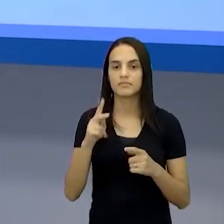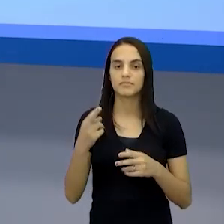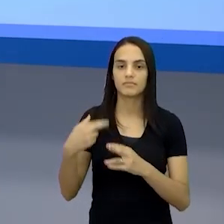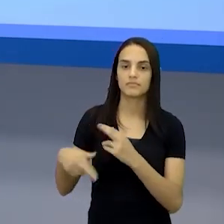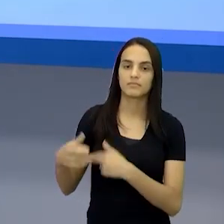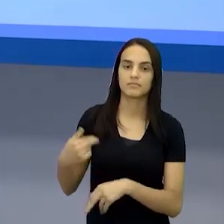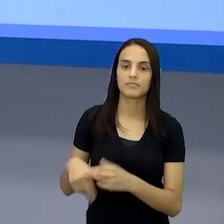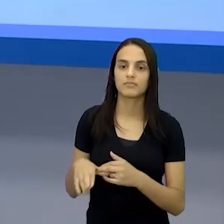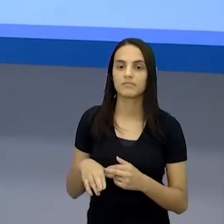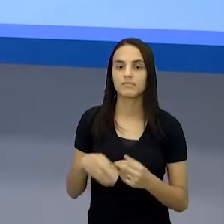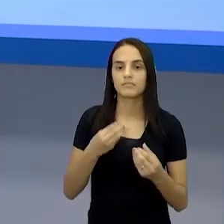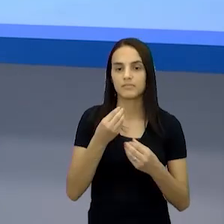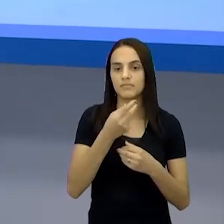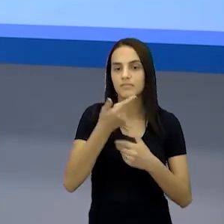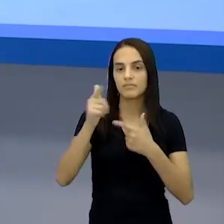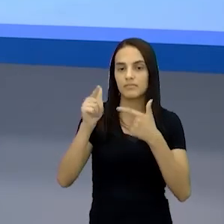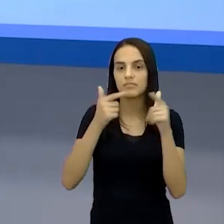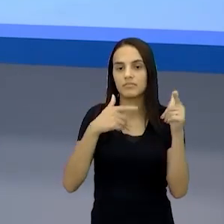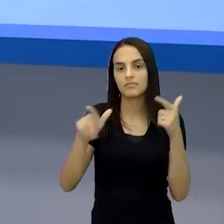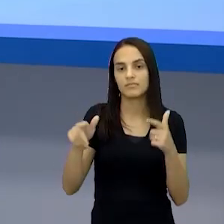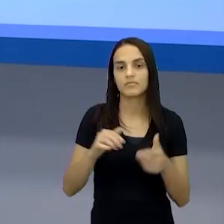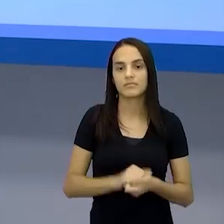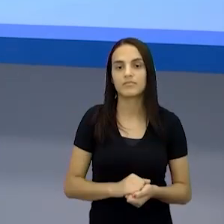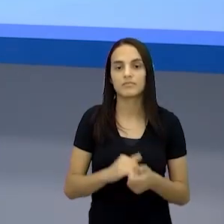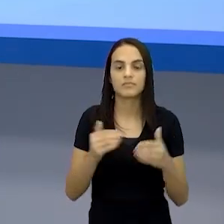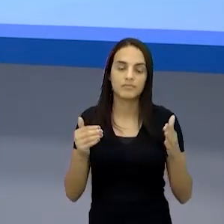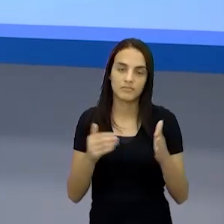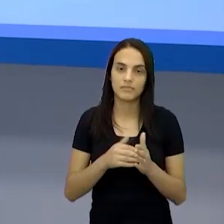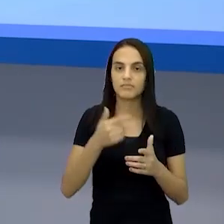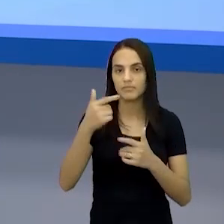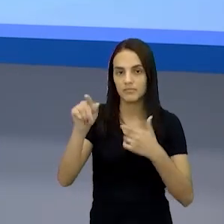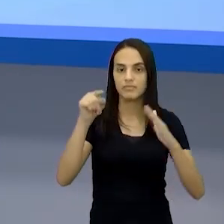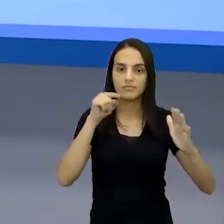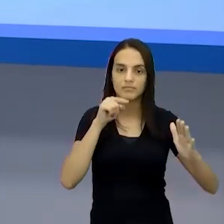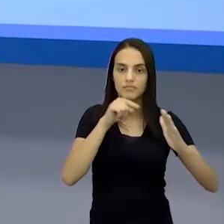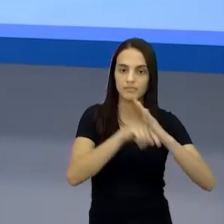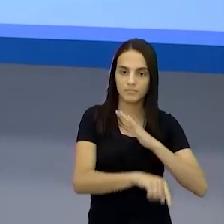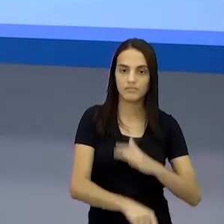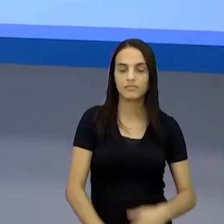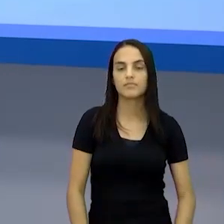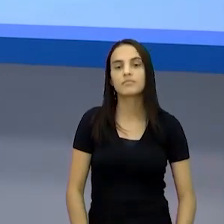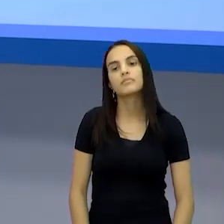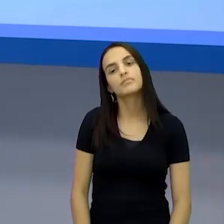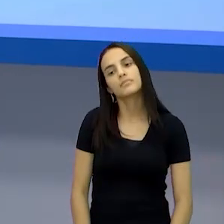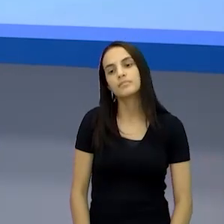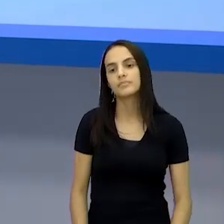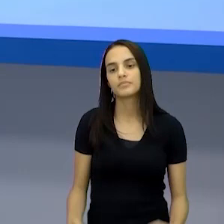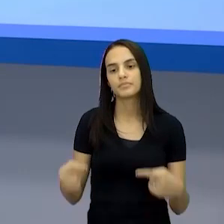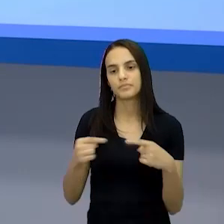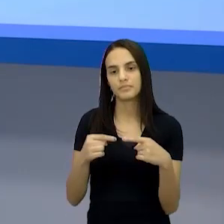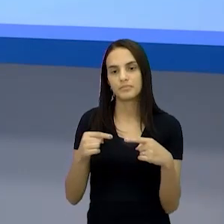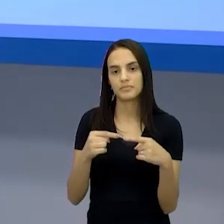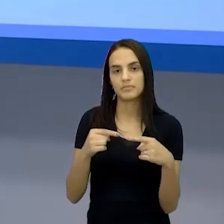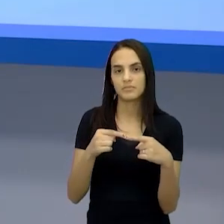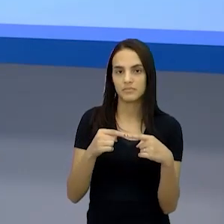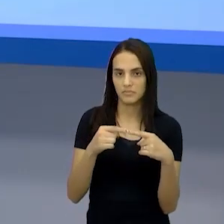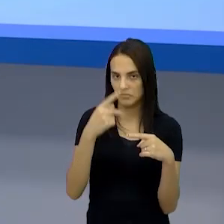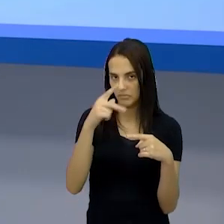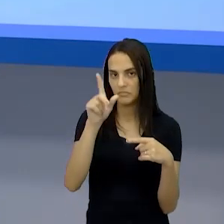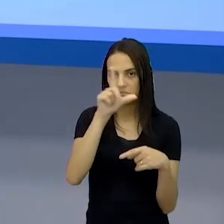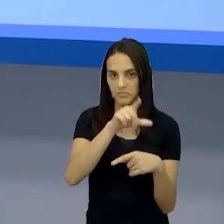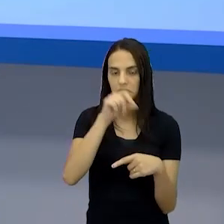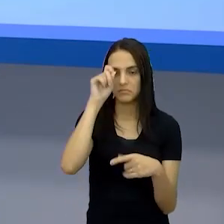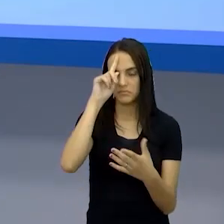relacionando com outros componentes e até outros aprofundamentos, né, relacionados aí com o aprofundamento que você